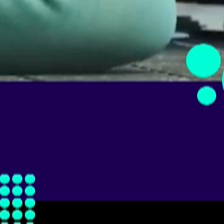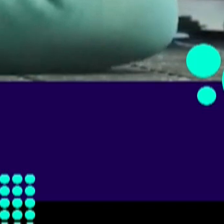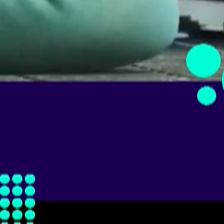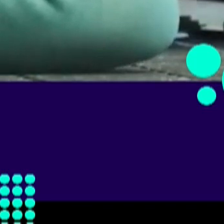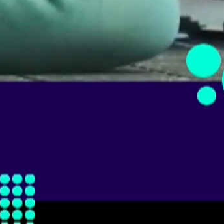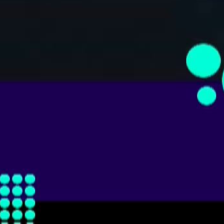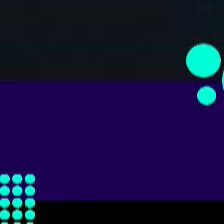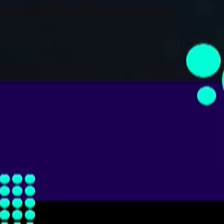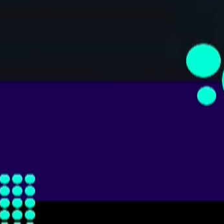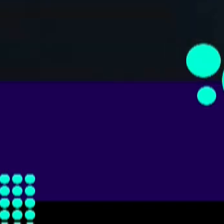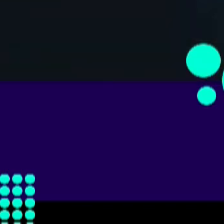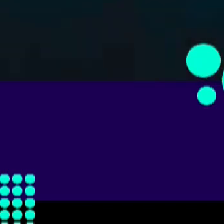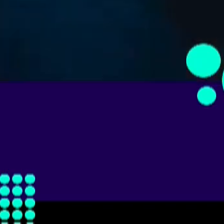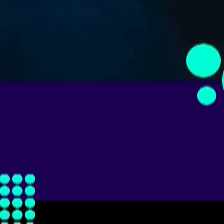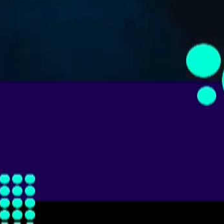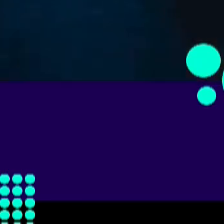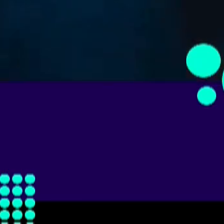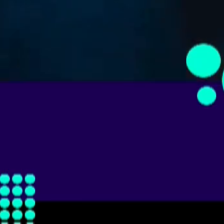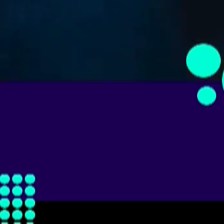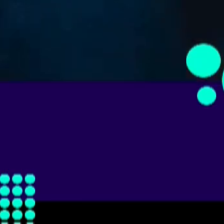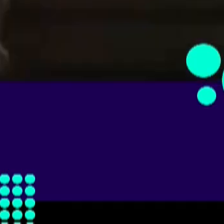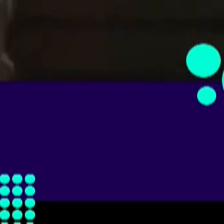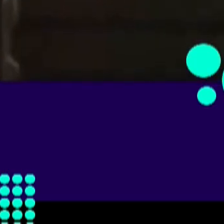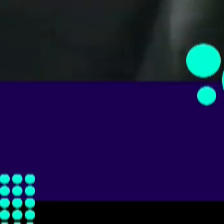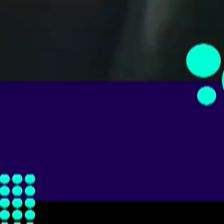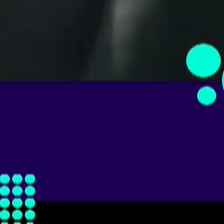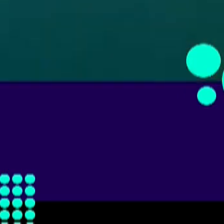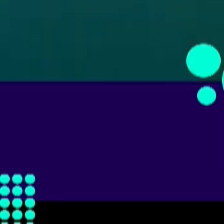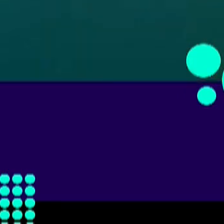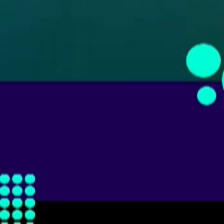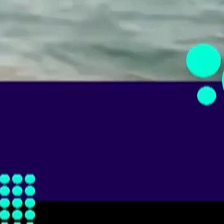I'm not gonna let you die!